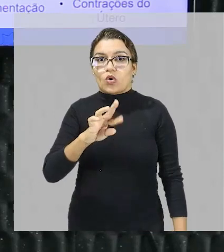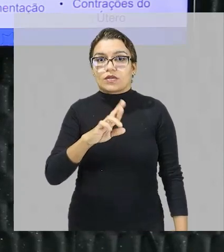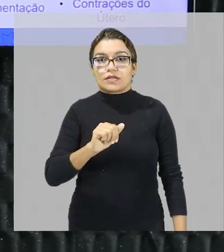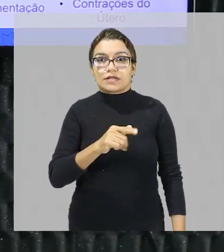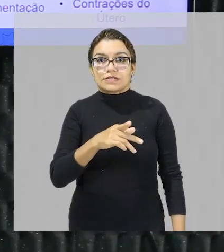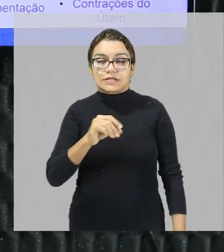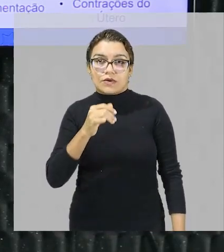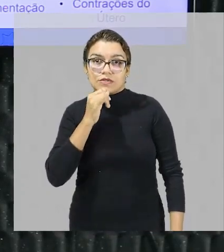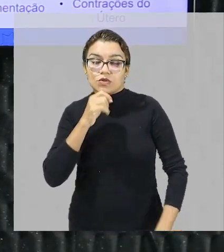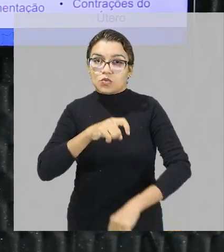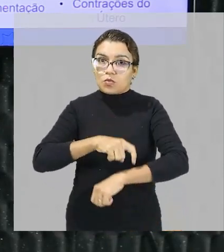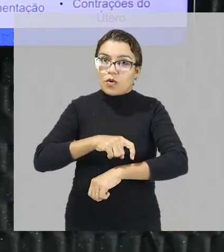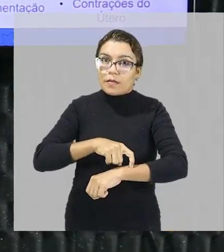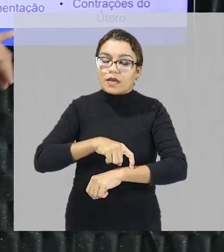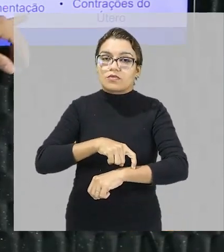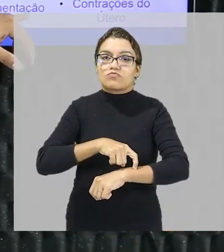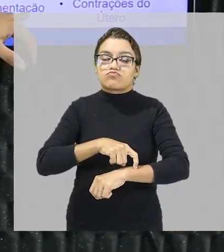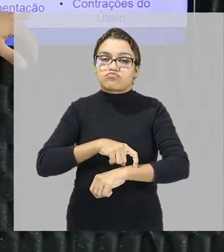entrar no processo de parto,